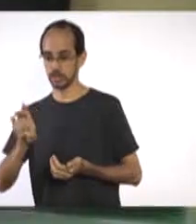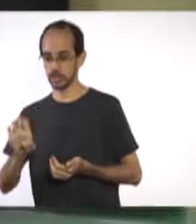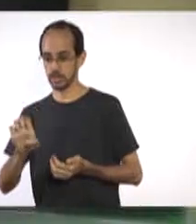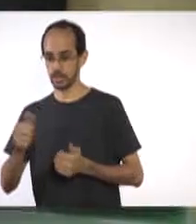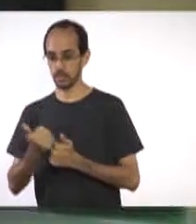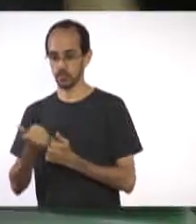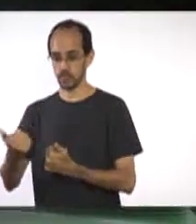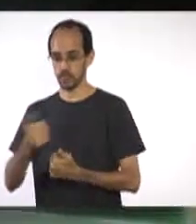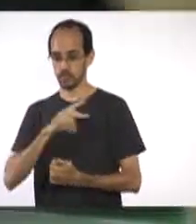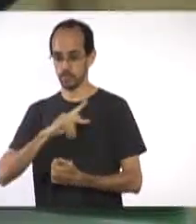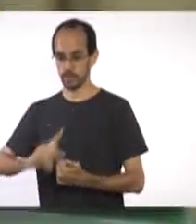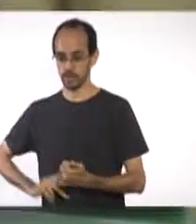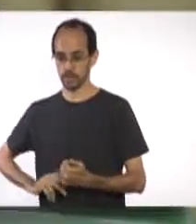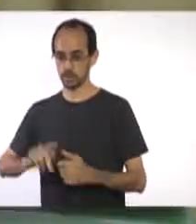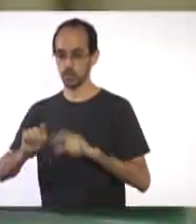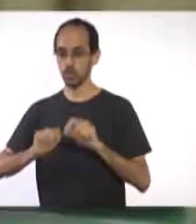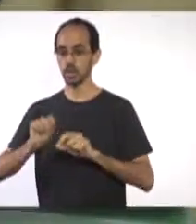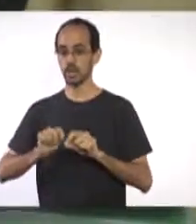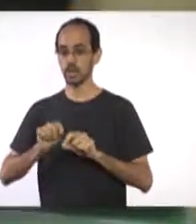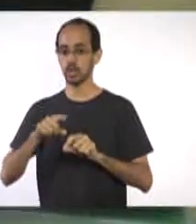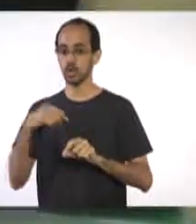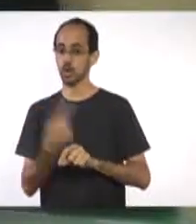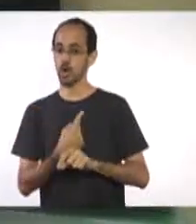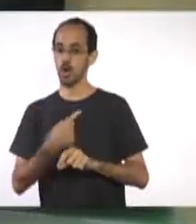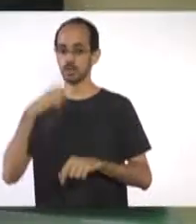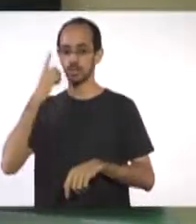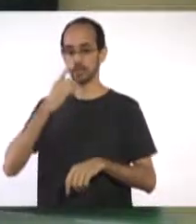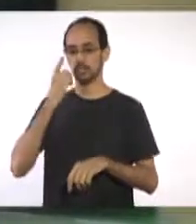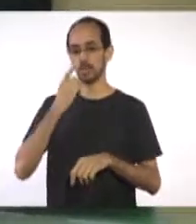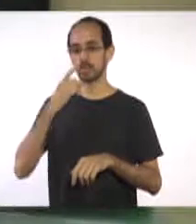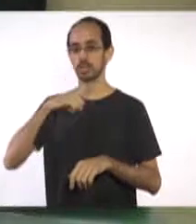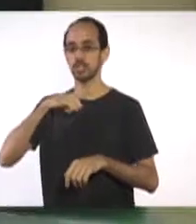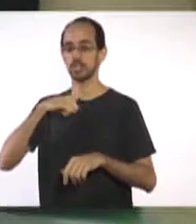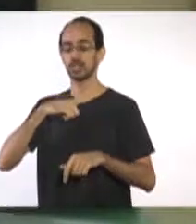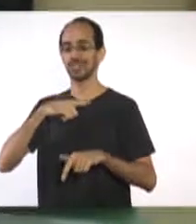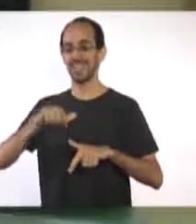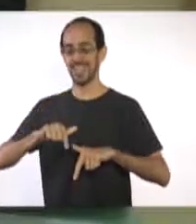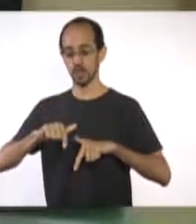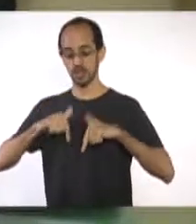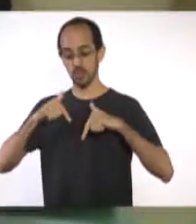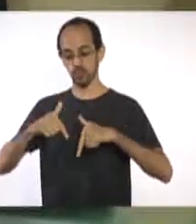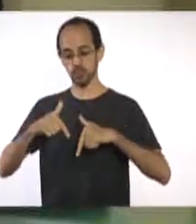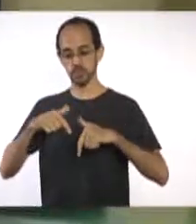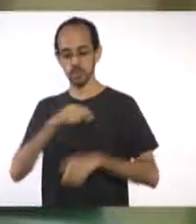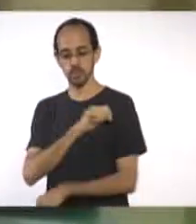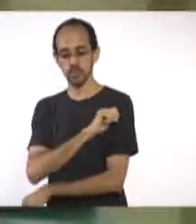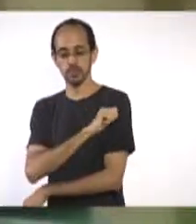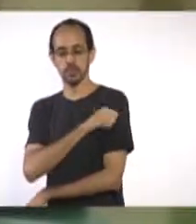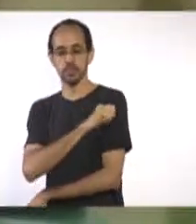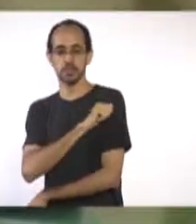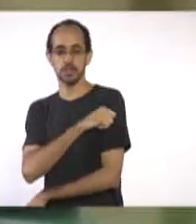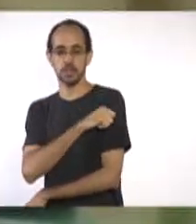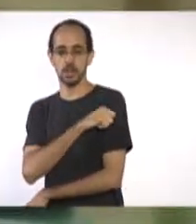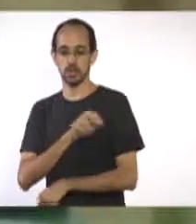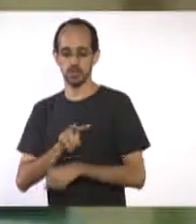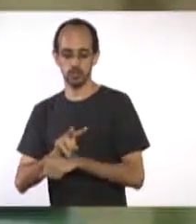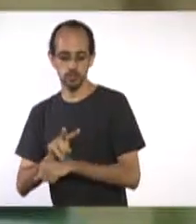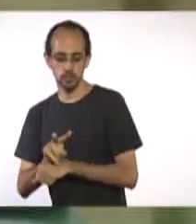nós, parlamentares, temos a nossa função fiscalizadora definida